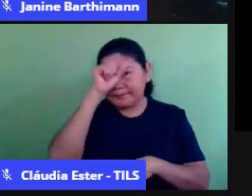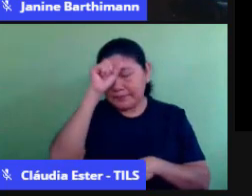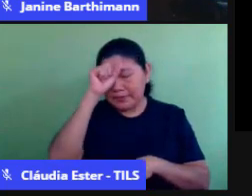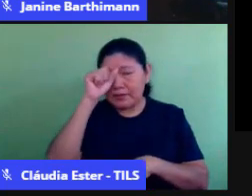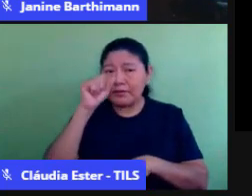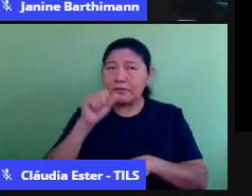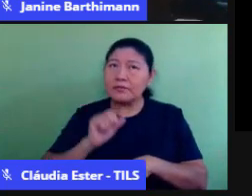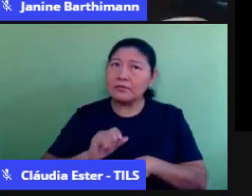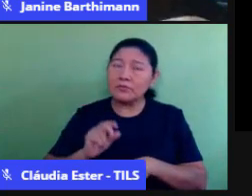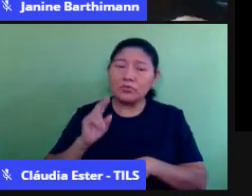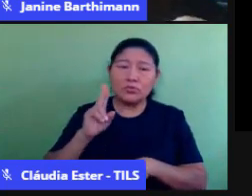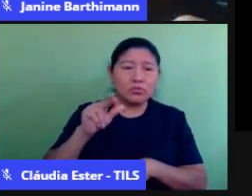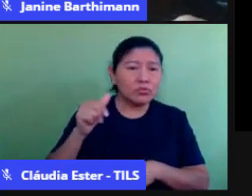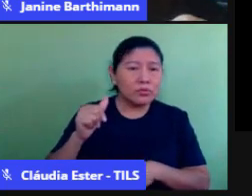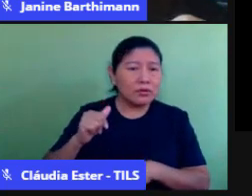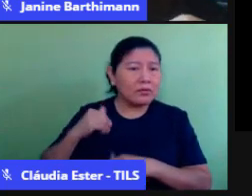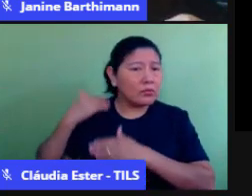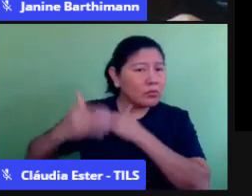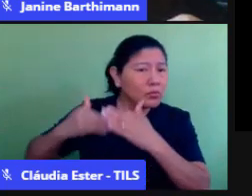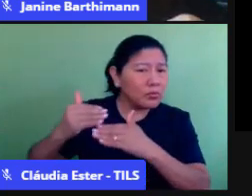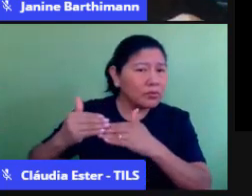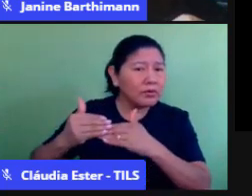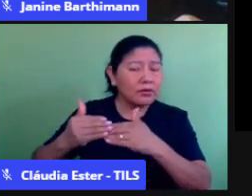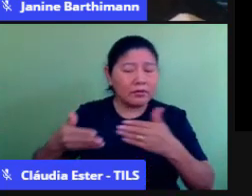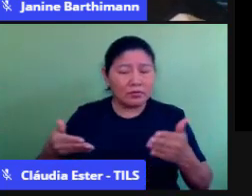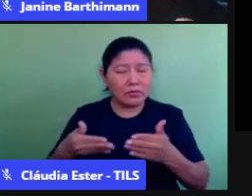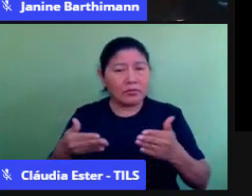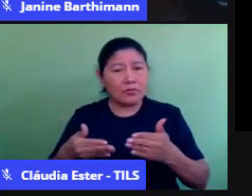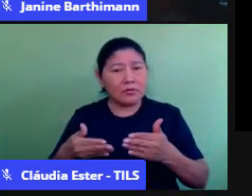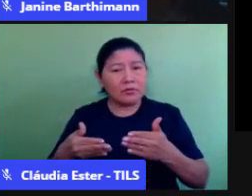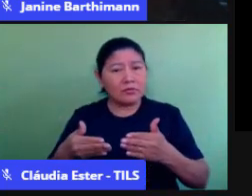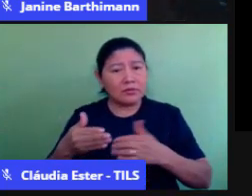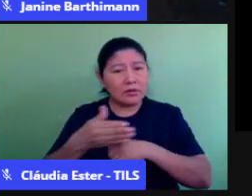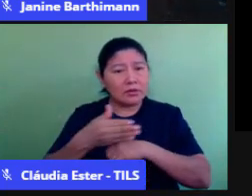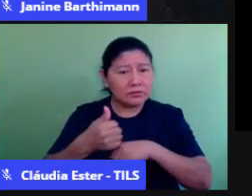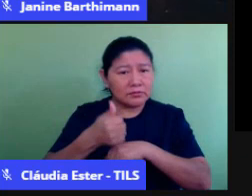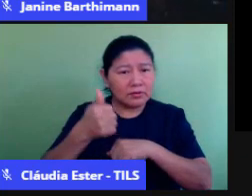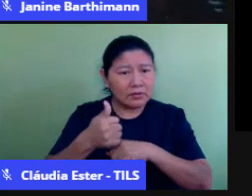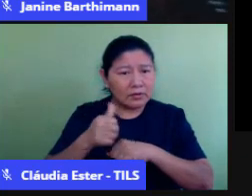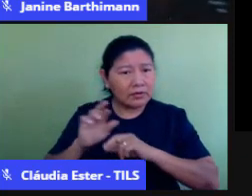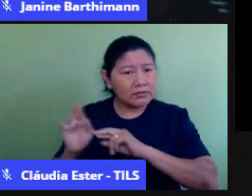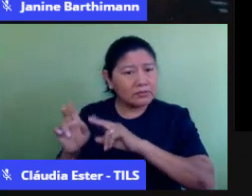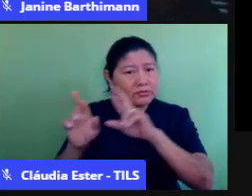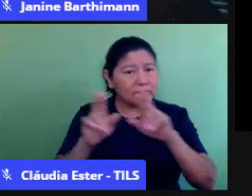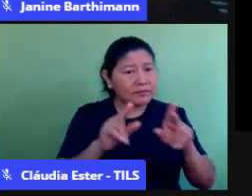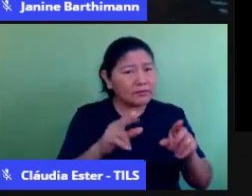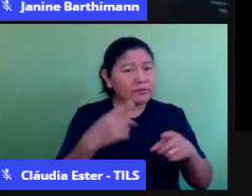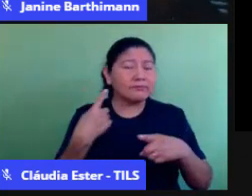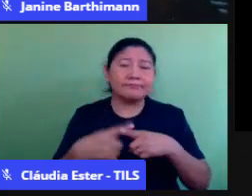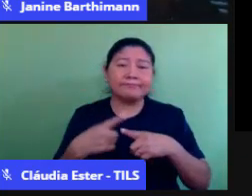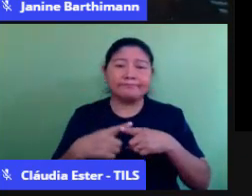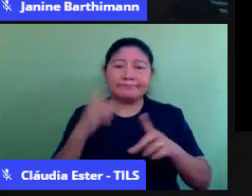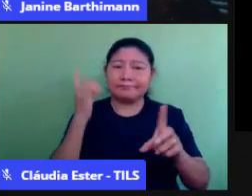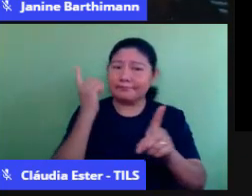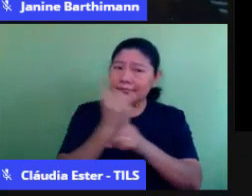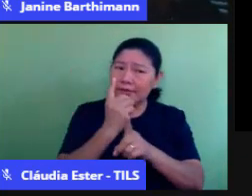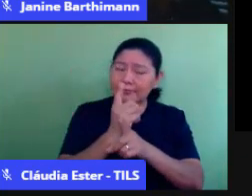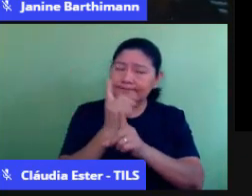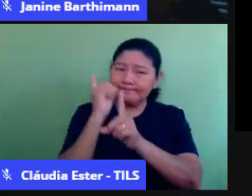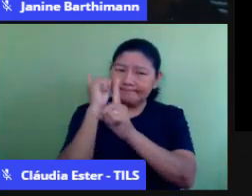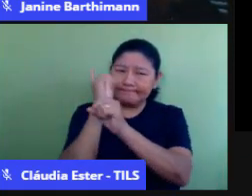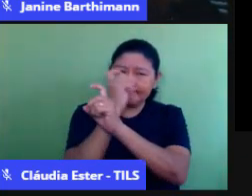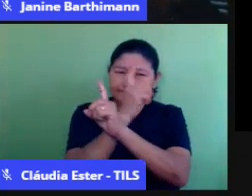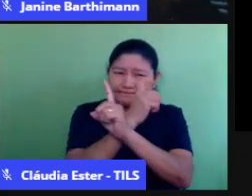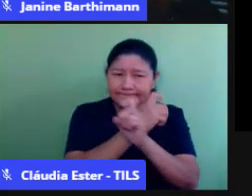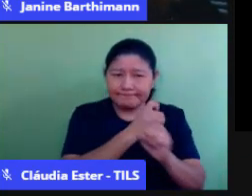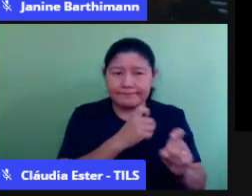inúmeras oportunidades oferecidas e, de outro, frustrante pelas dificuldades em